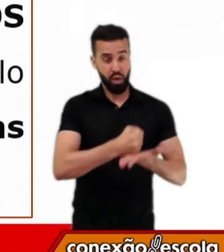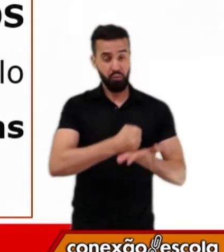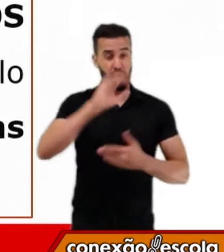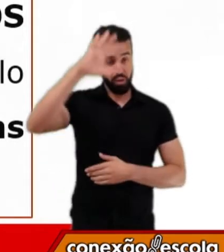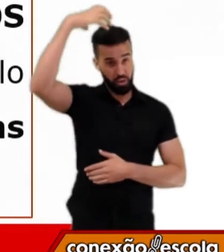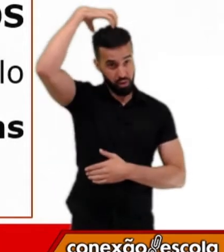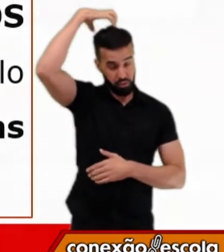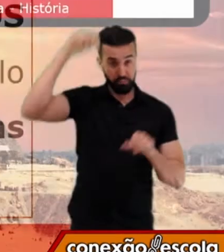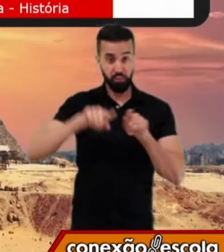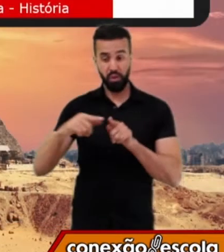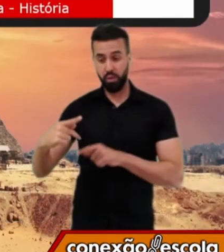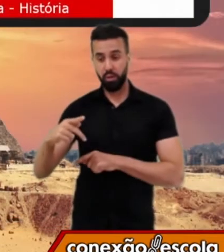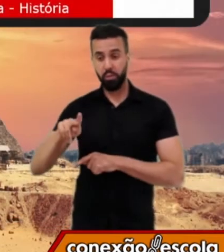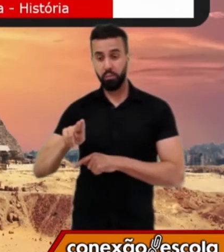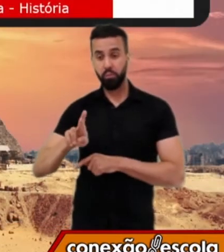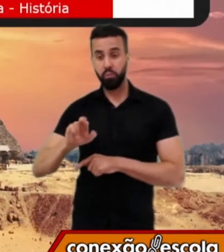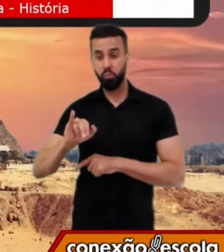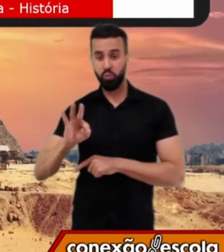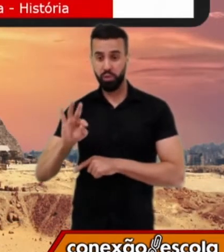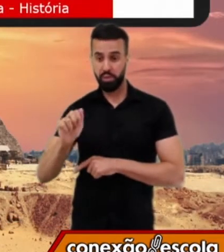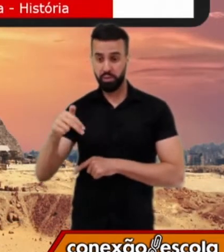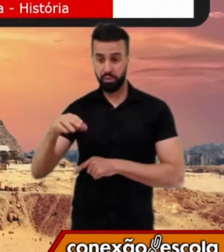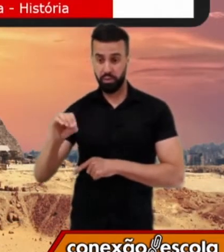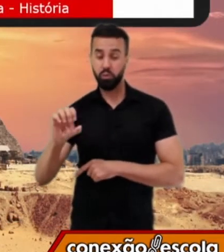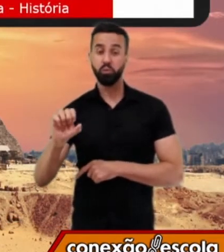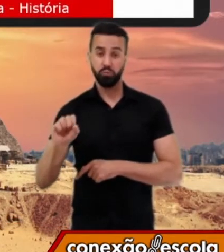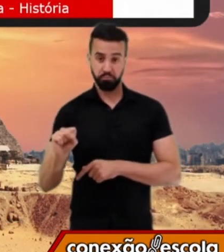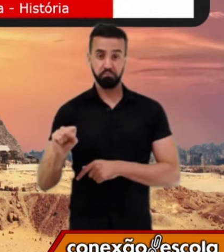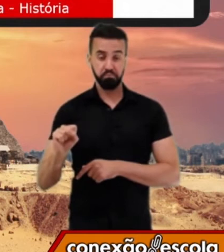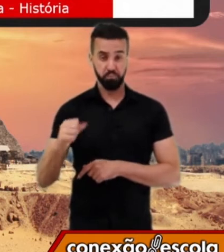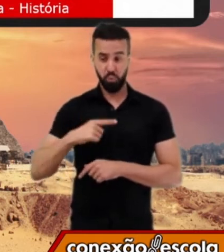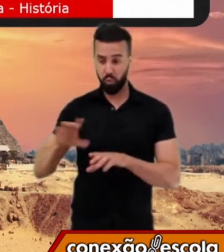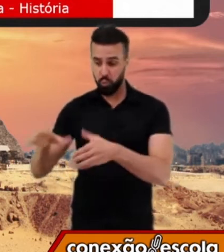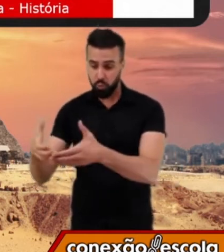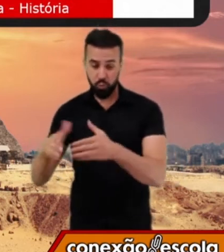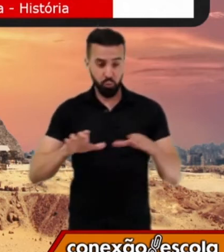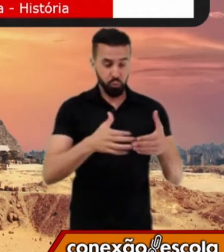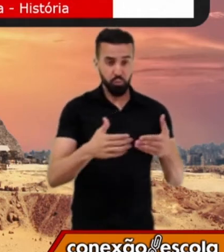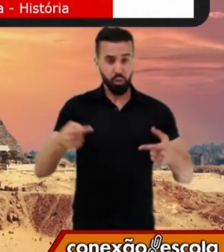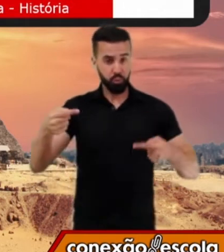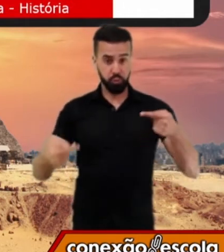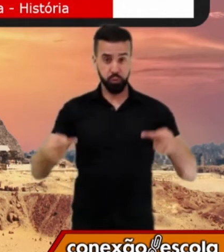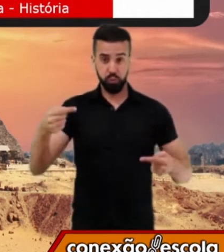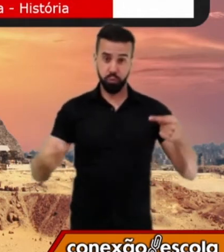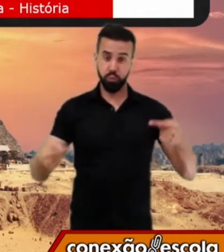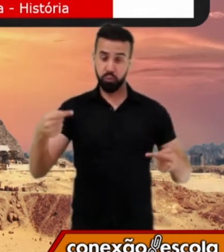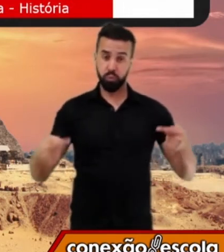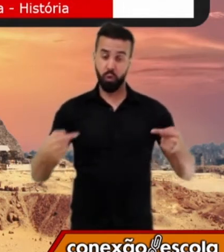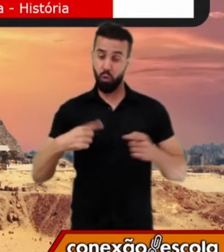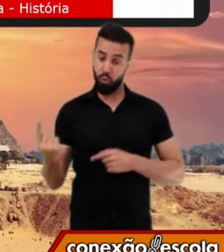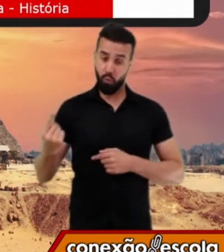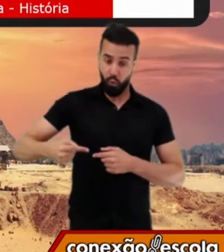os puritanos, que são calvinistas, presbiterianos. E eram forças contrárias ao rei, representadas